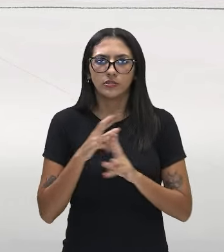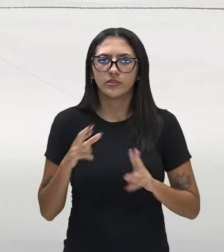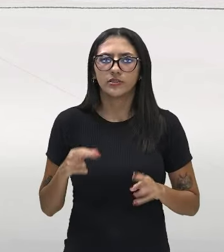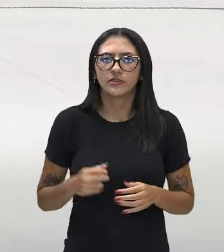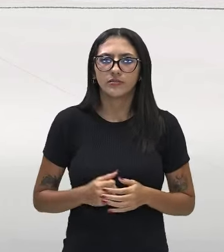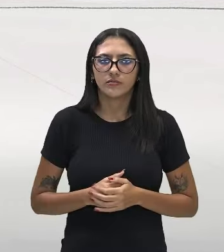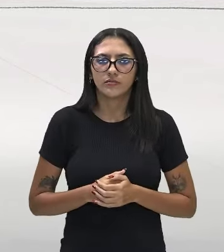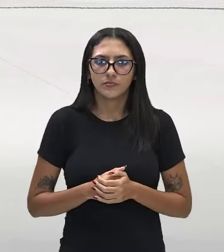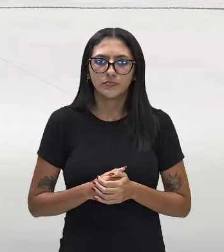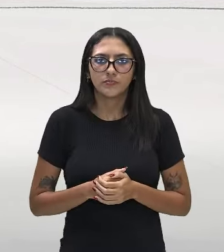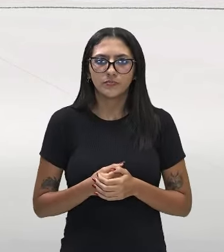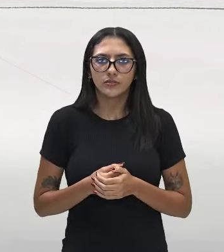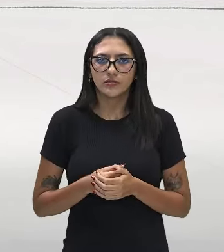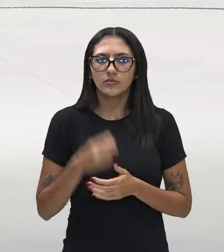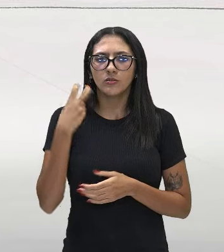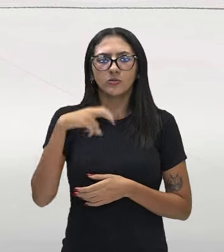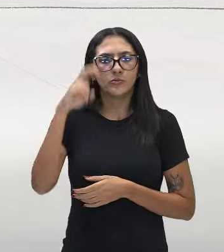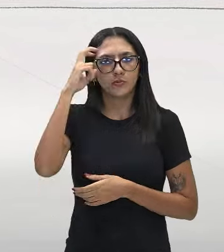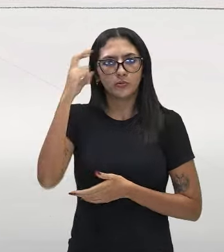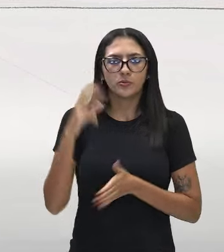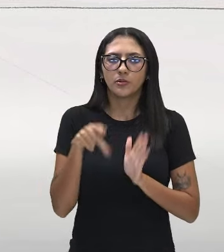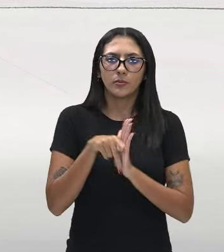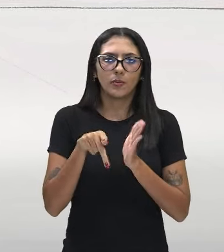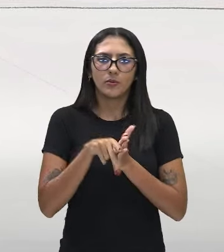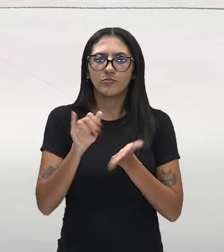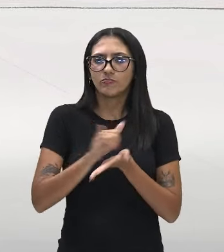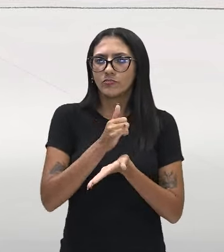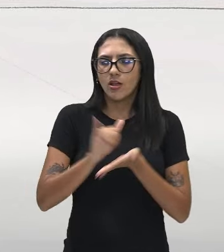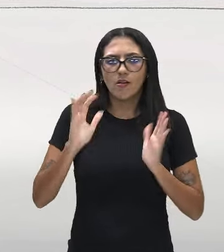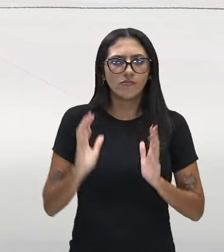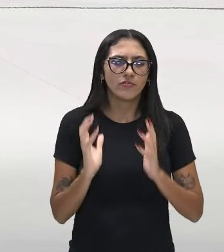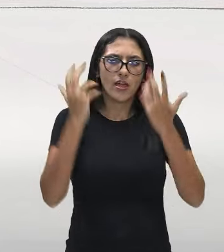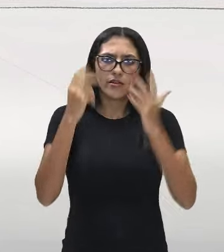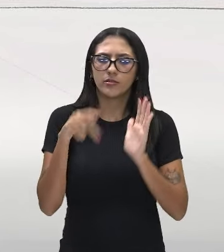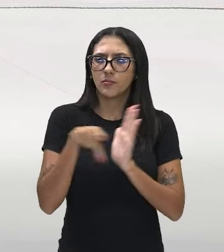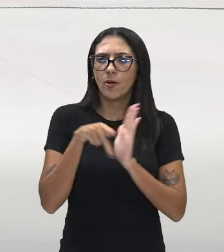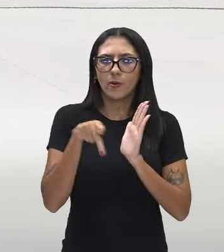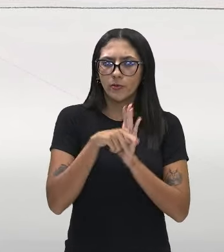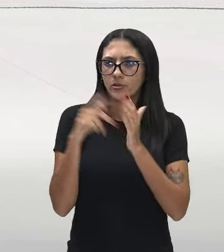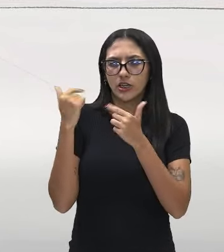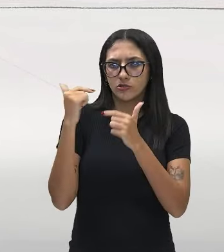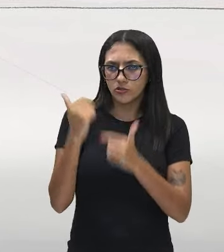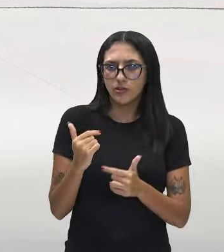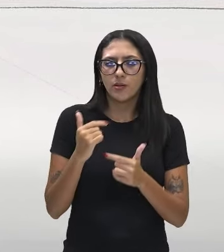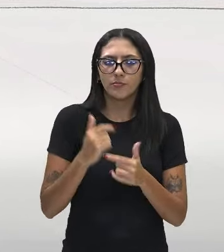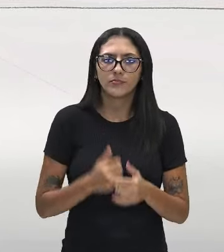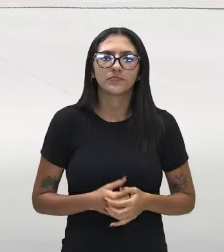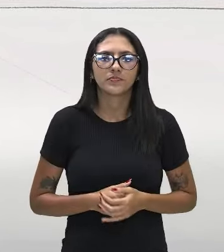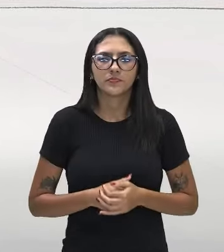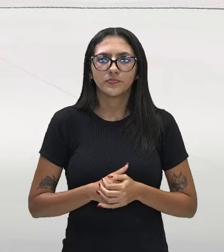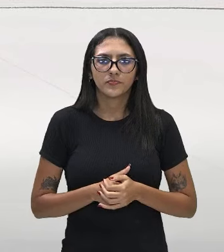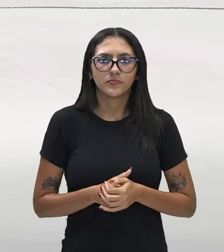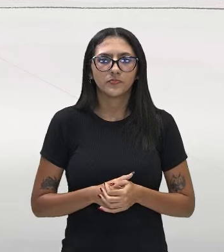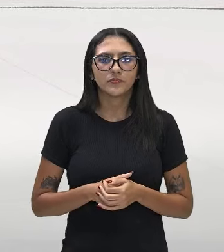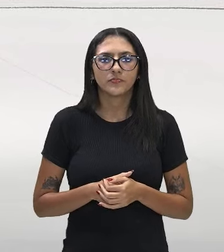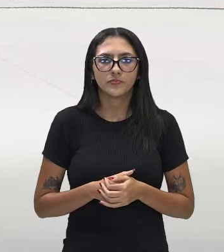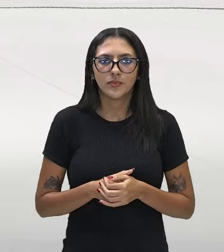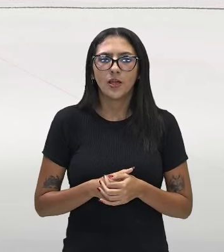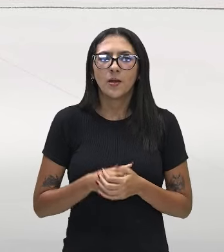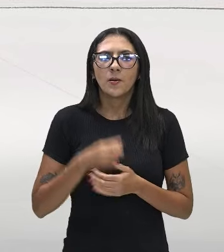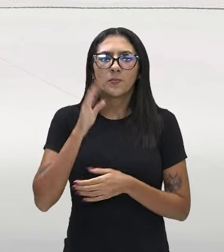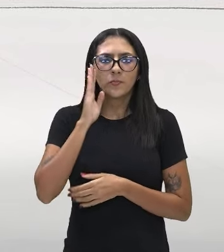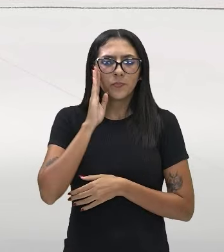as danças folclóricas, no caso do boi bumbá, e ele tem muito forte esse apelo social, porque, principalmente no boi bumbá, o 2